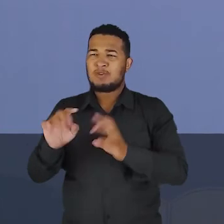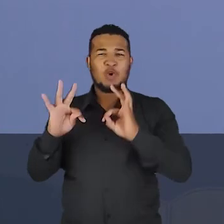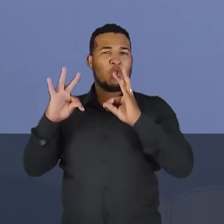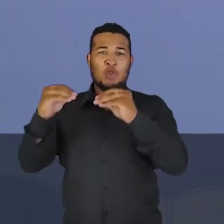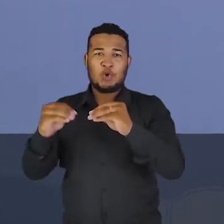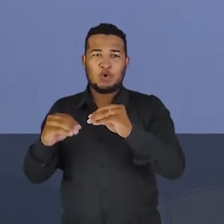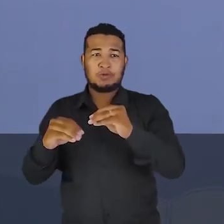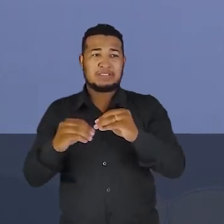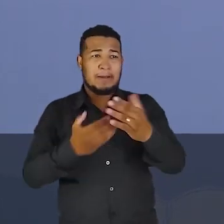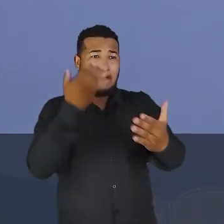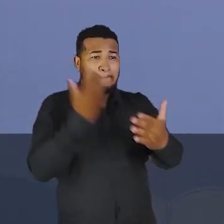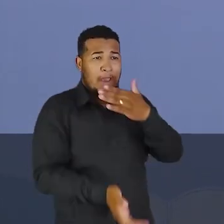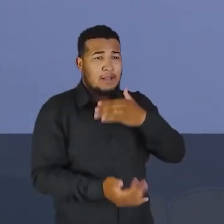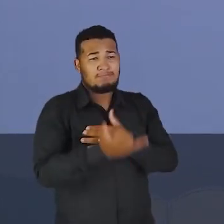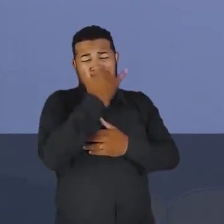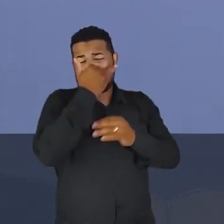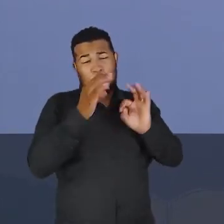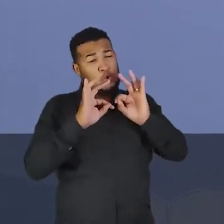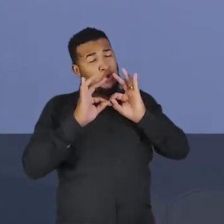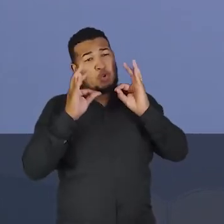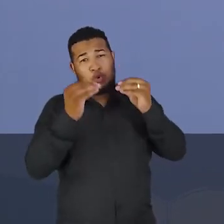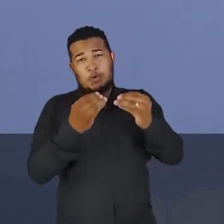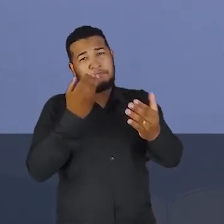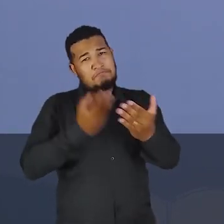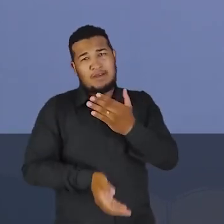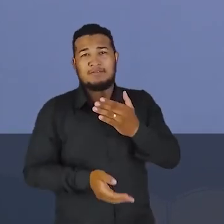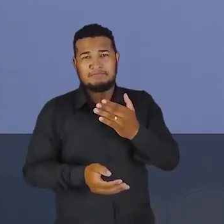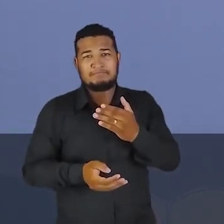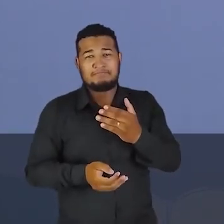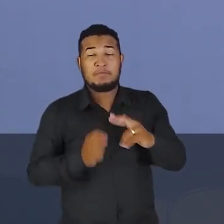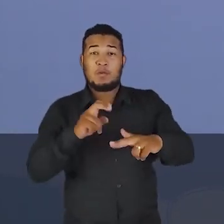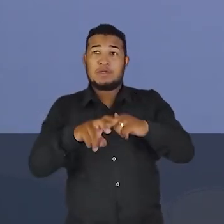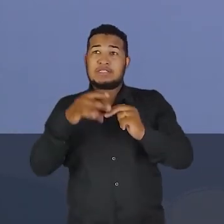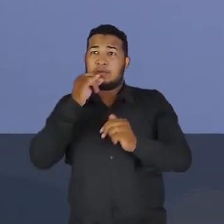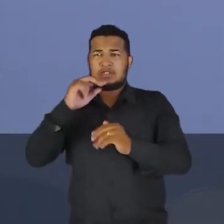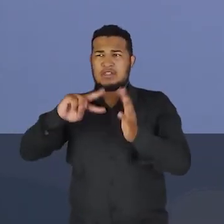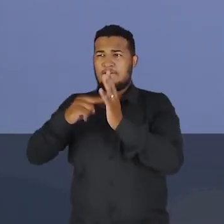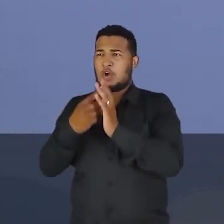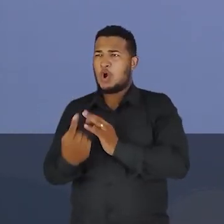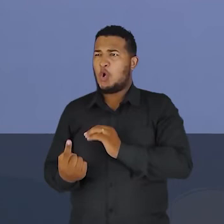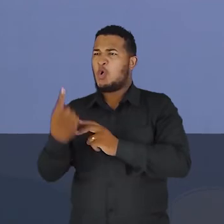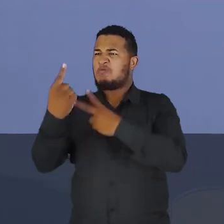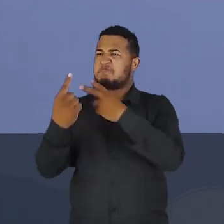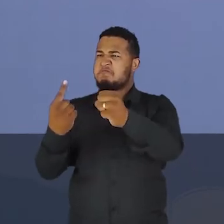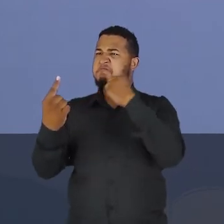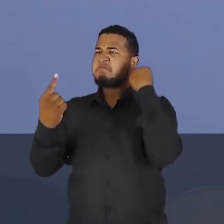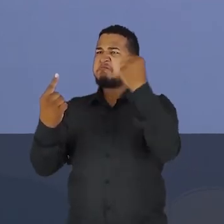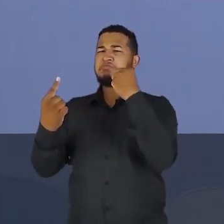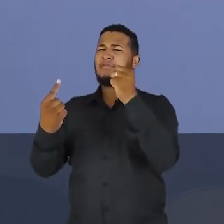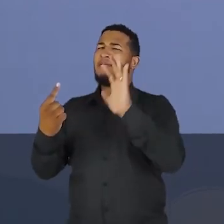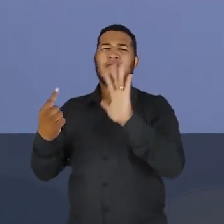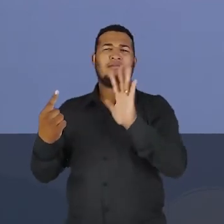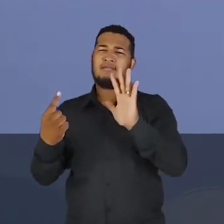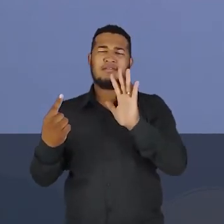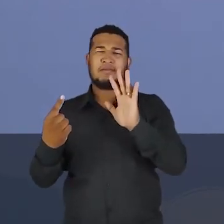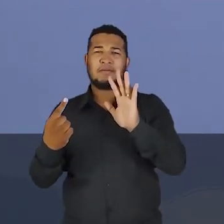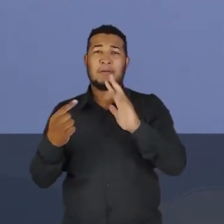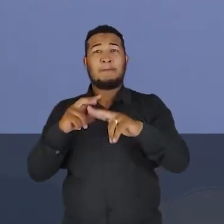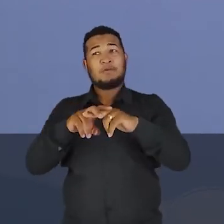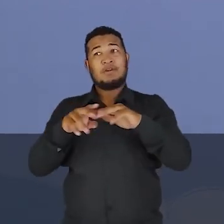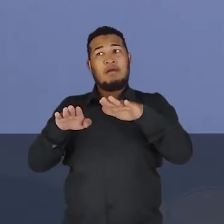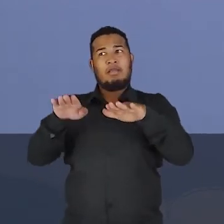fracasso, todos também fracassam. Essa é a ideia. Não há sucesso de um ou fracasso de um. Dessa forma, nós não temos uma